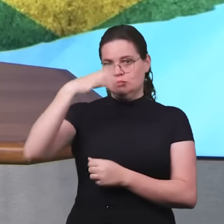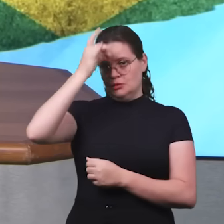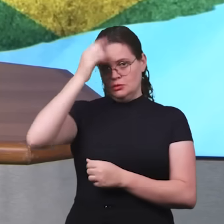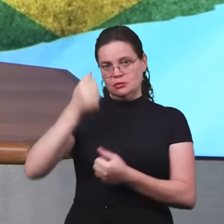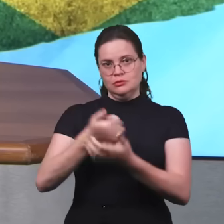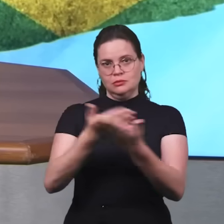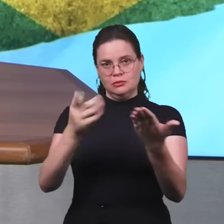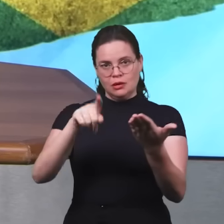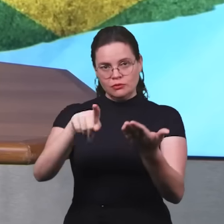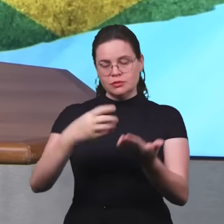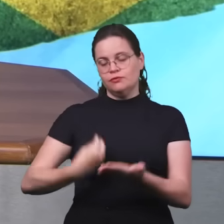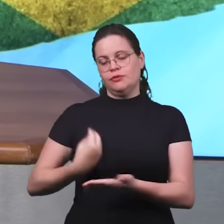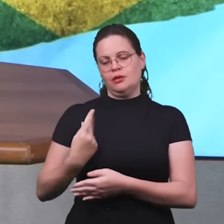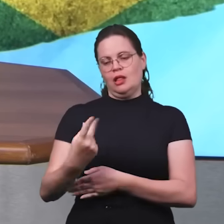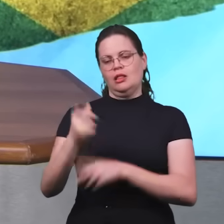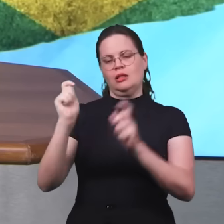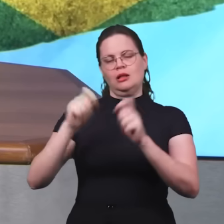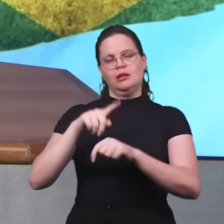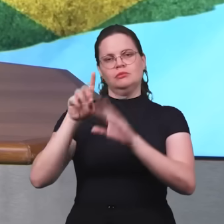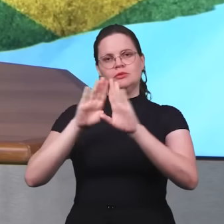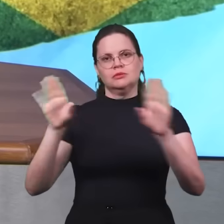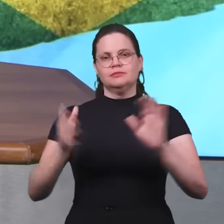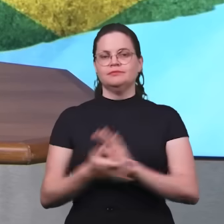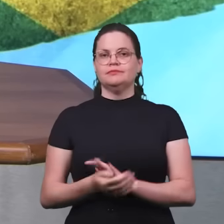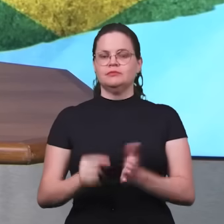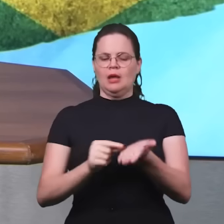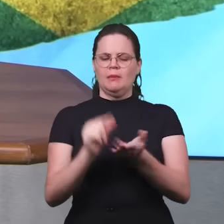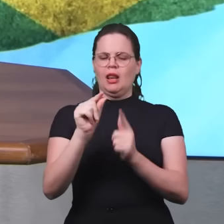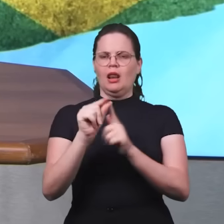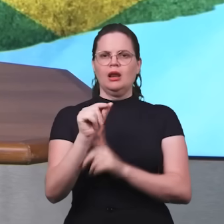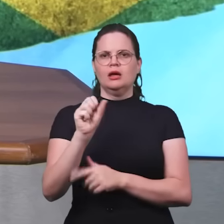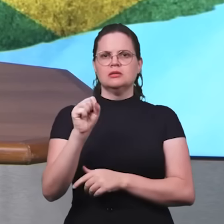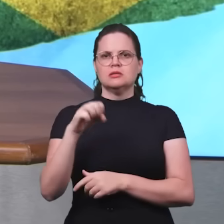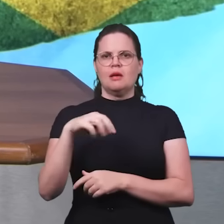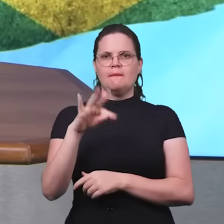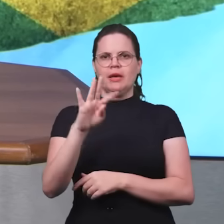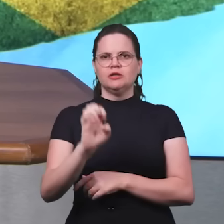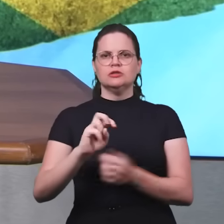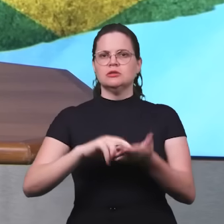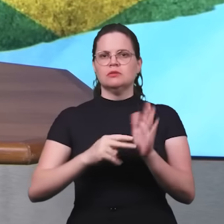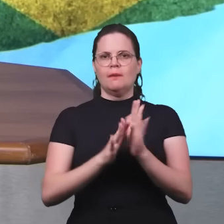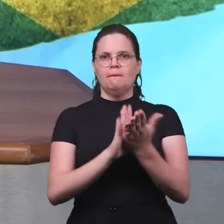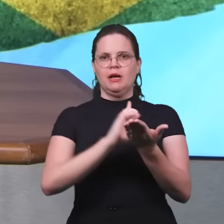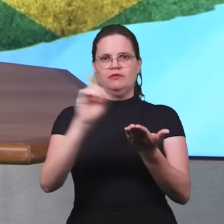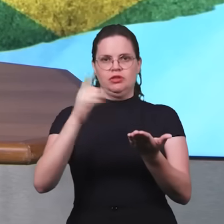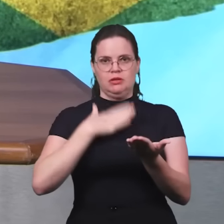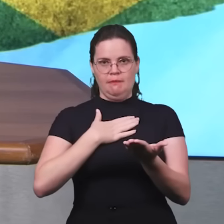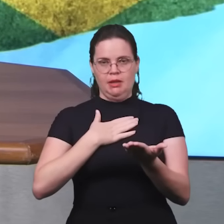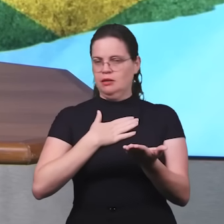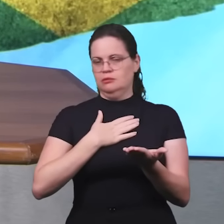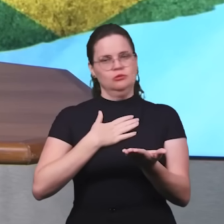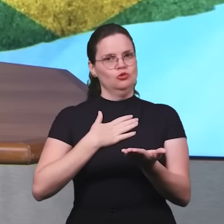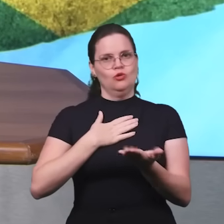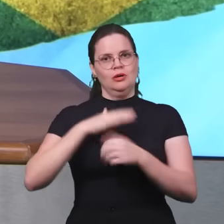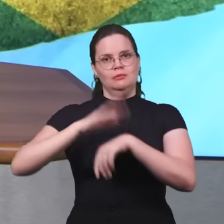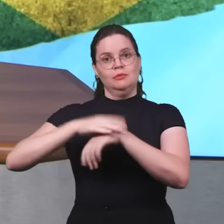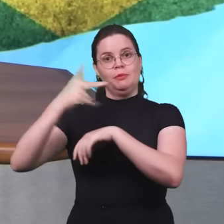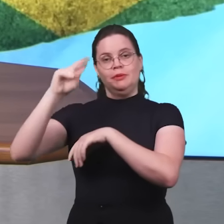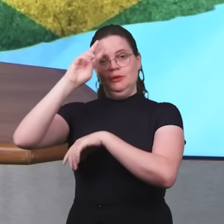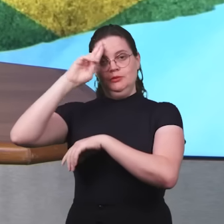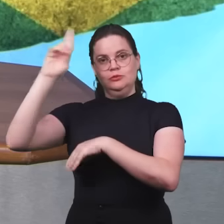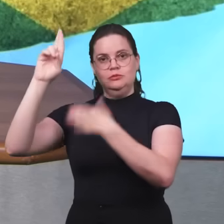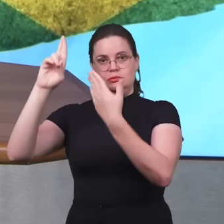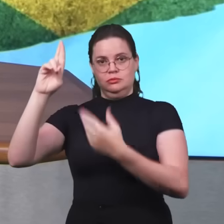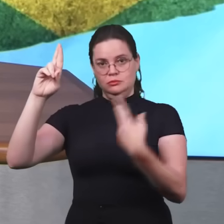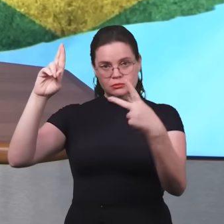aguarda. E a semente? Semente é a palavra de Deus. Ela não é minha, ela não é sua, mas ela vem do Senhor. E é